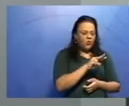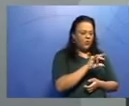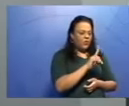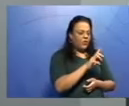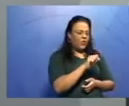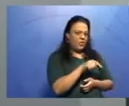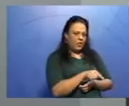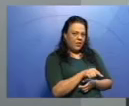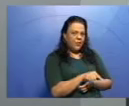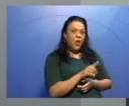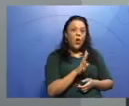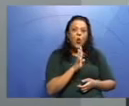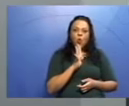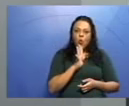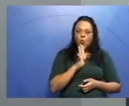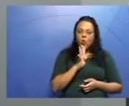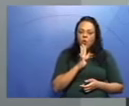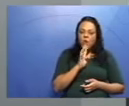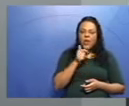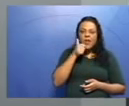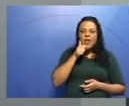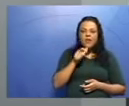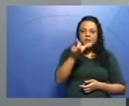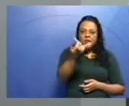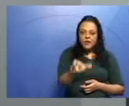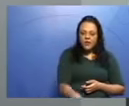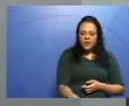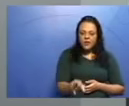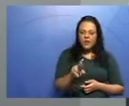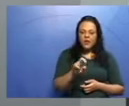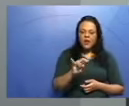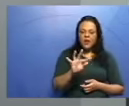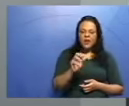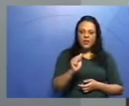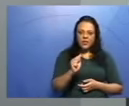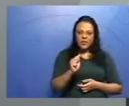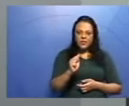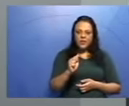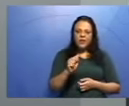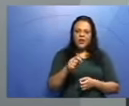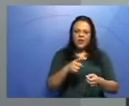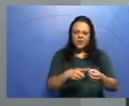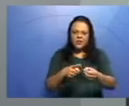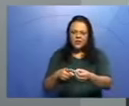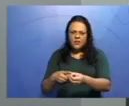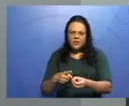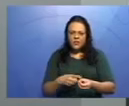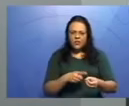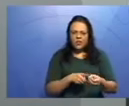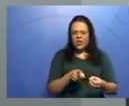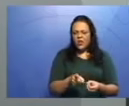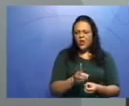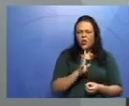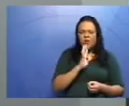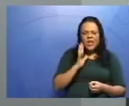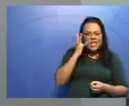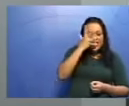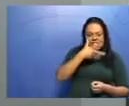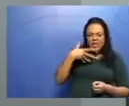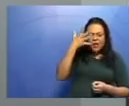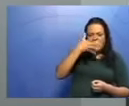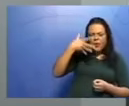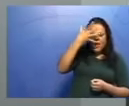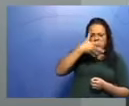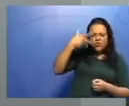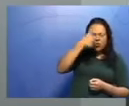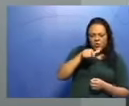Vilela, ele conhece Rita no interior, na cidadezinha do interior. Conhece Rita, se apaixona por Rita e casa-se com Rita e